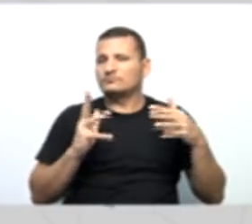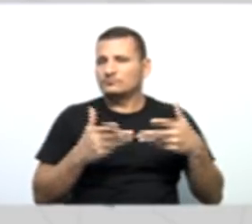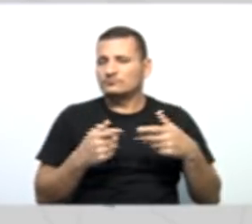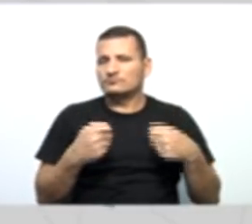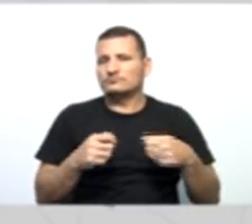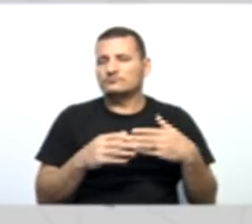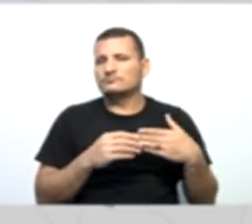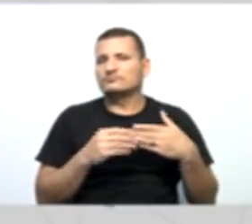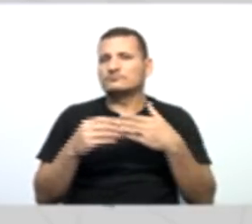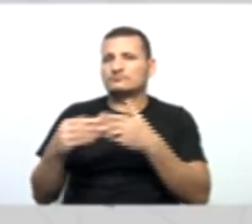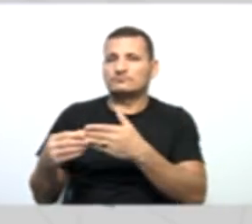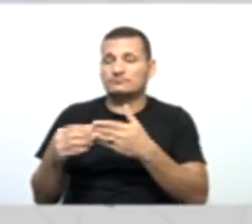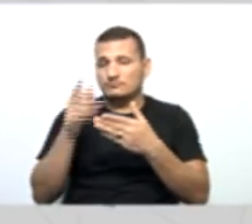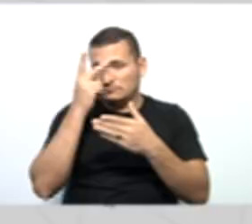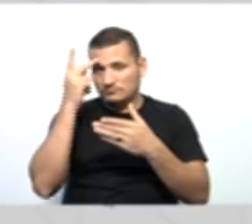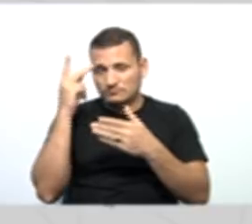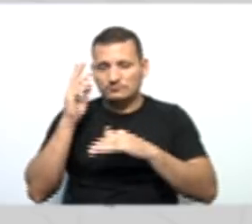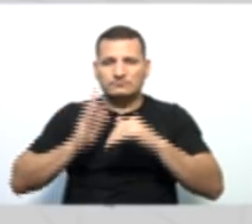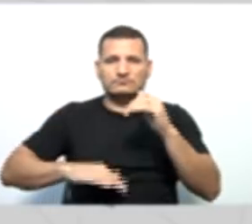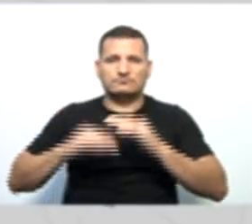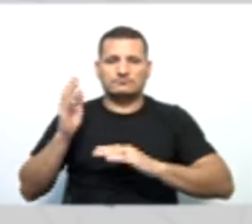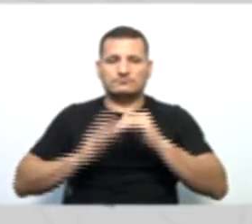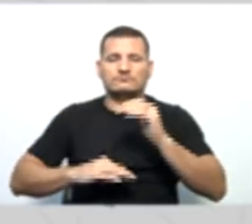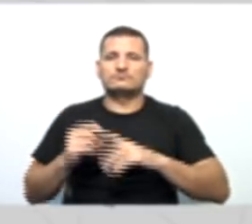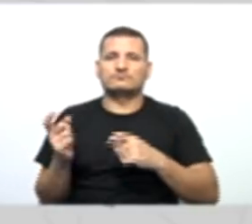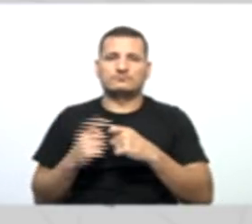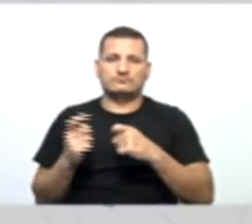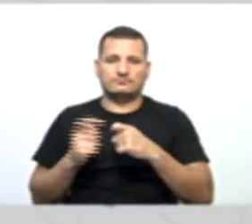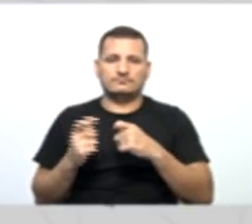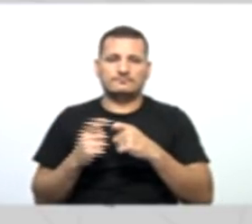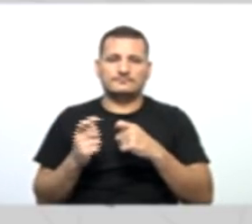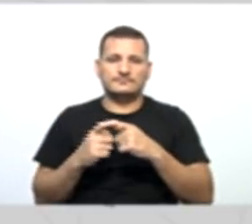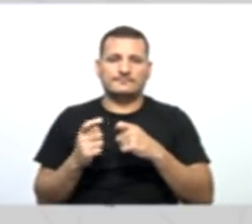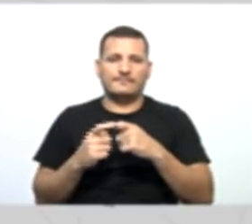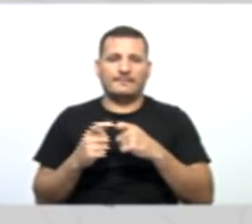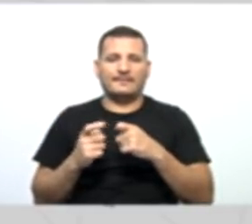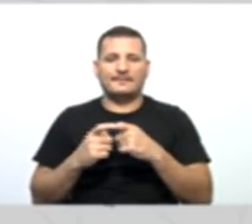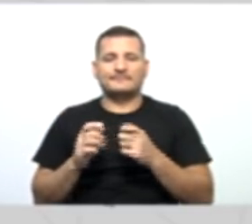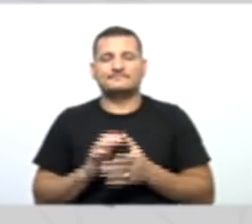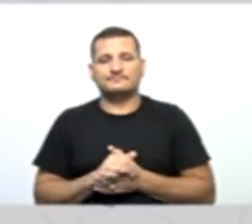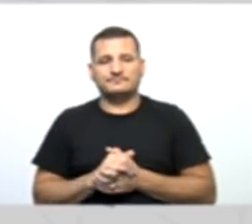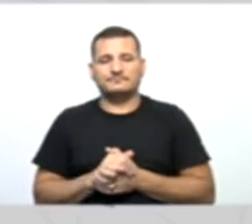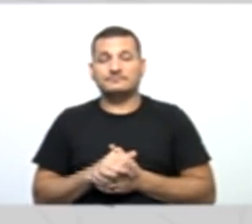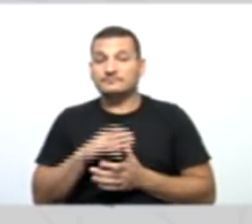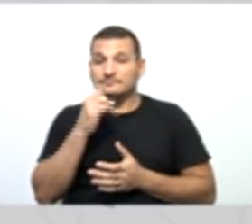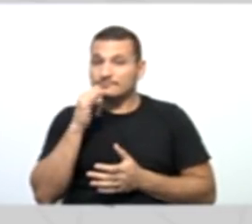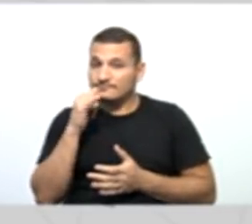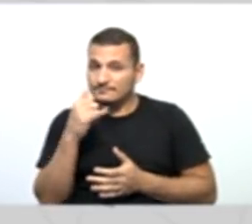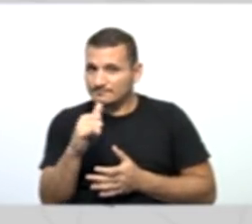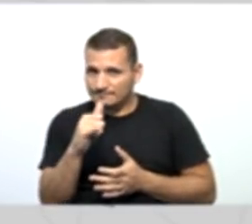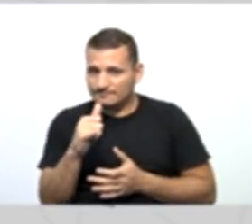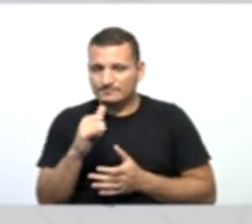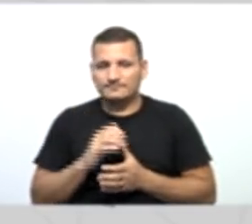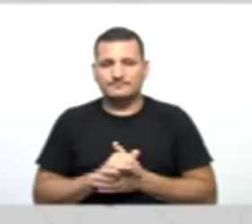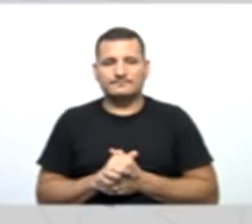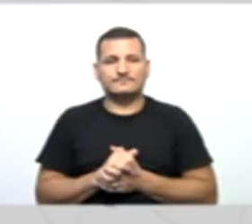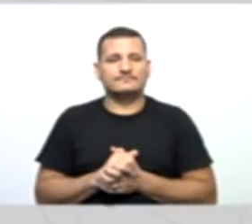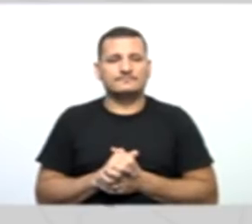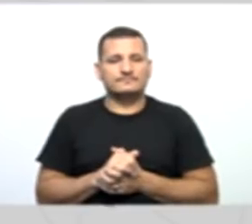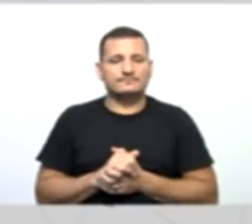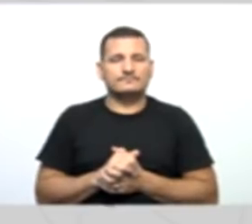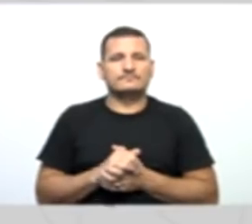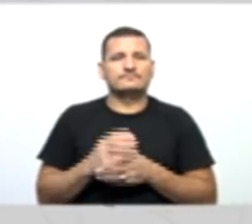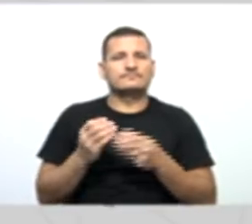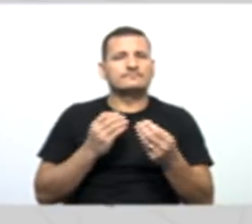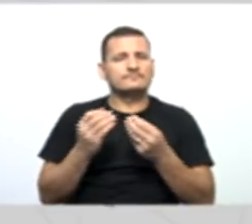as pessoas para os profissionais, não é? Os profissionais adequados. Choque elétrico. Como o socorro